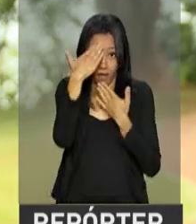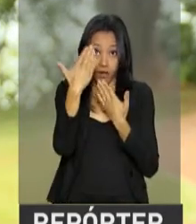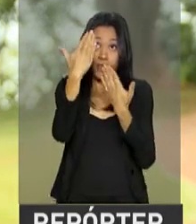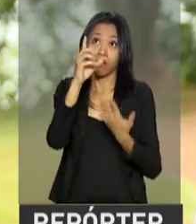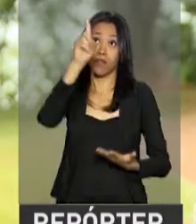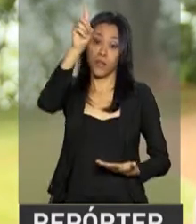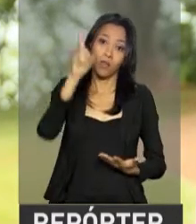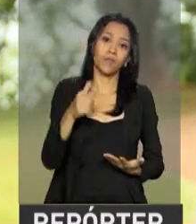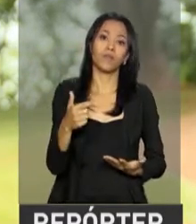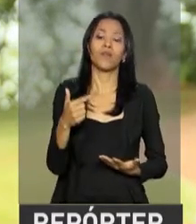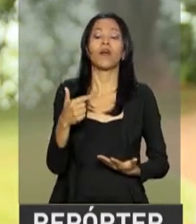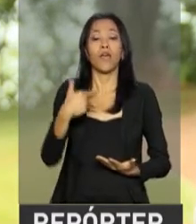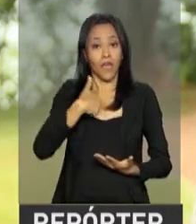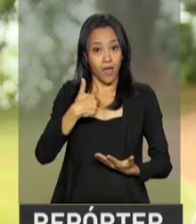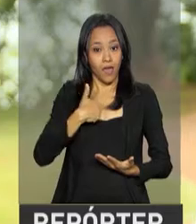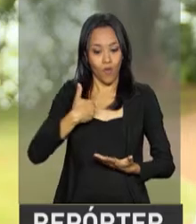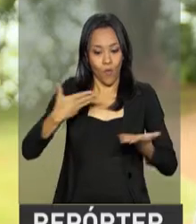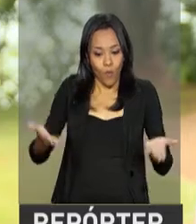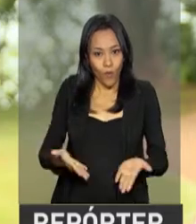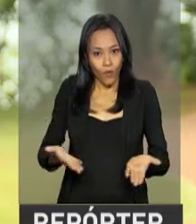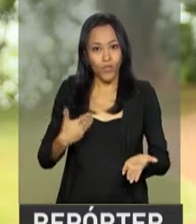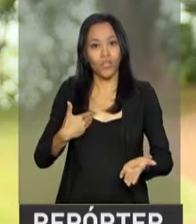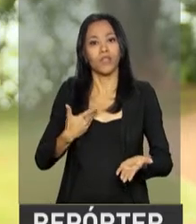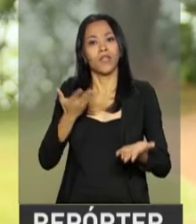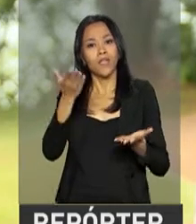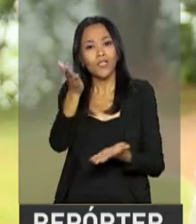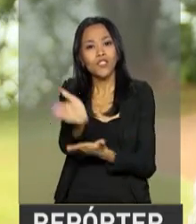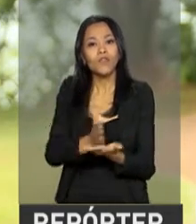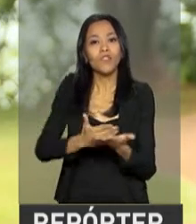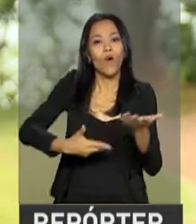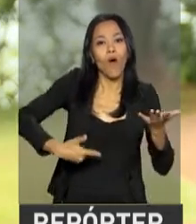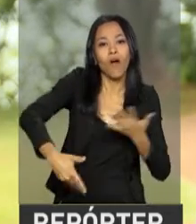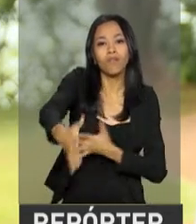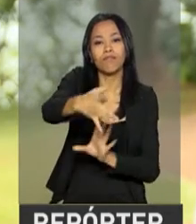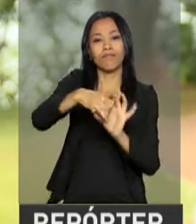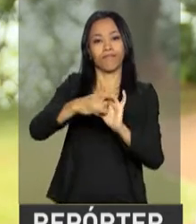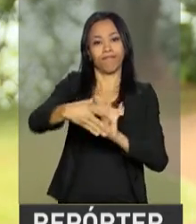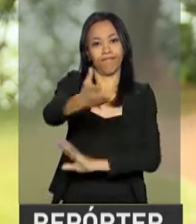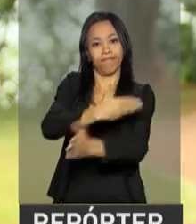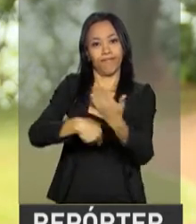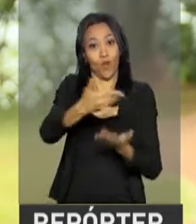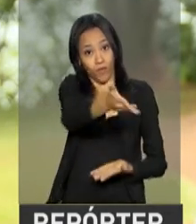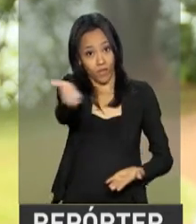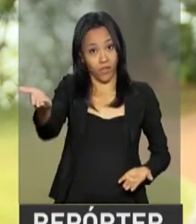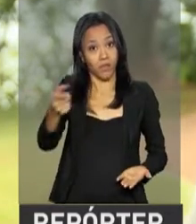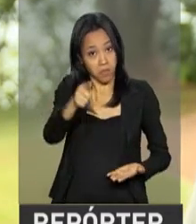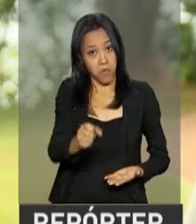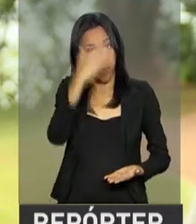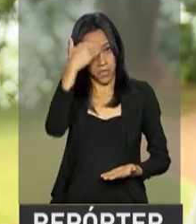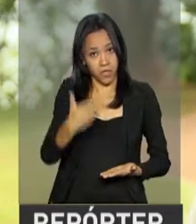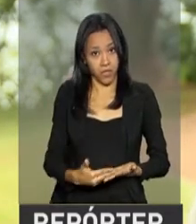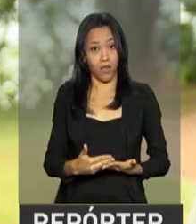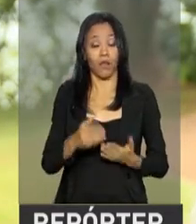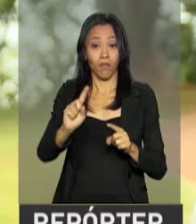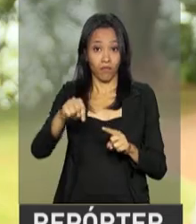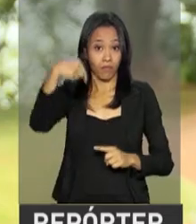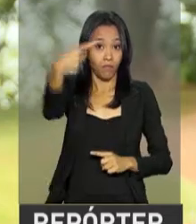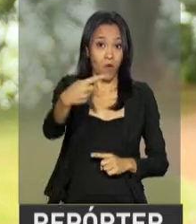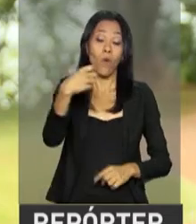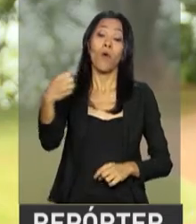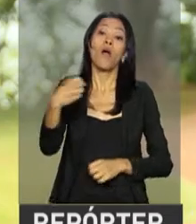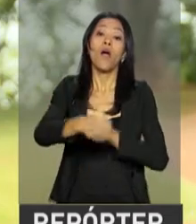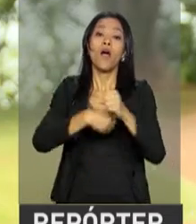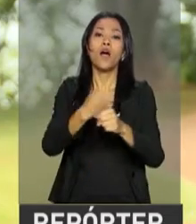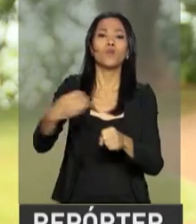por me permitir dividir este momento com vocês e pode acreditar vem aí um ano